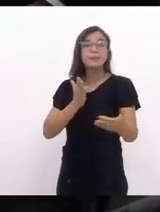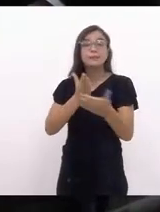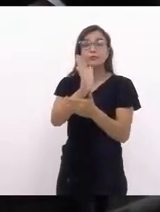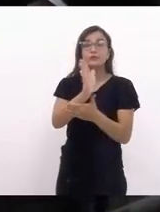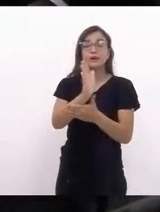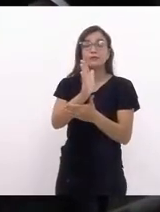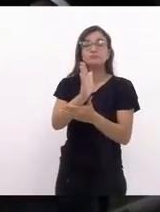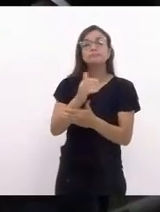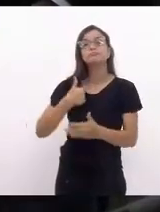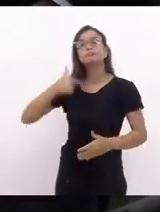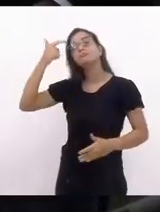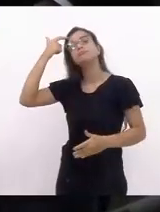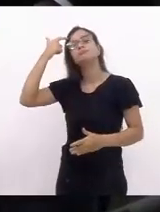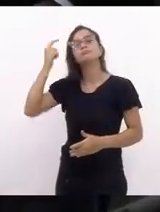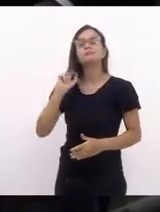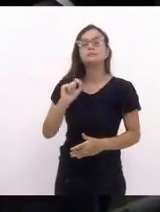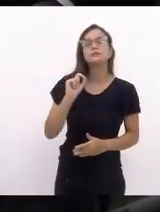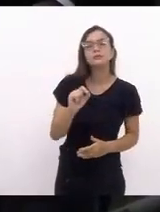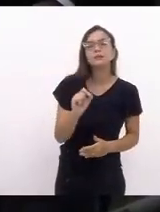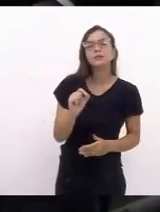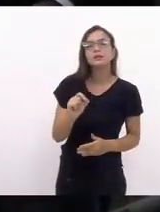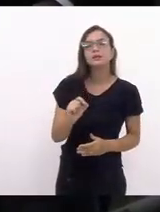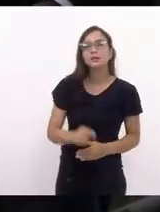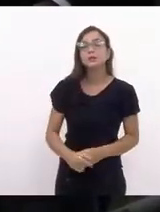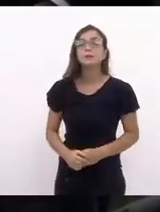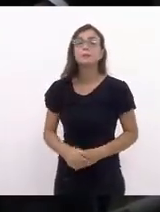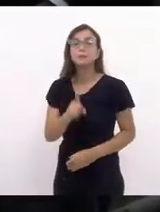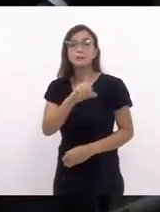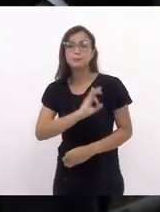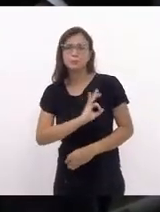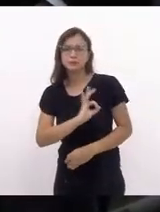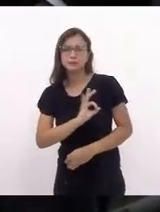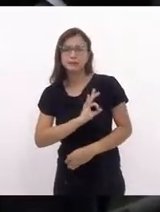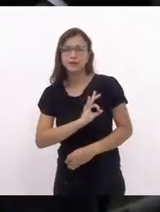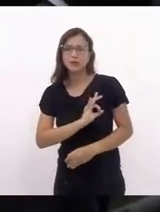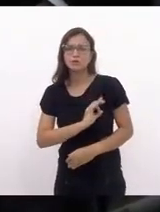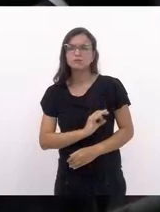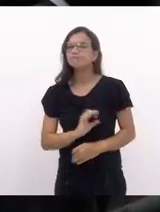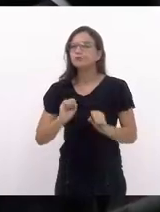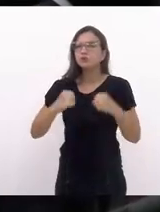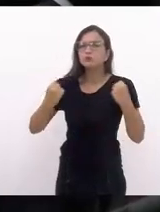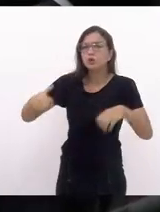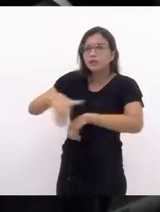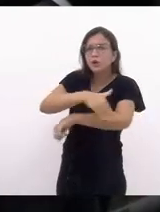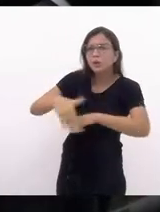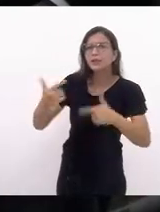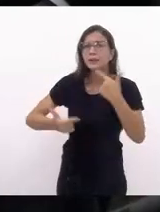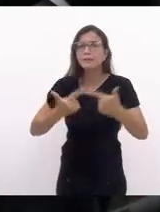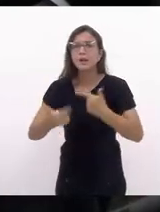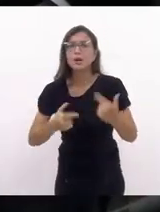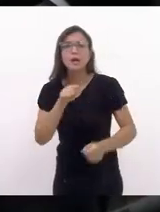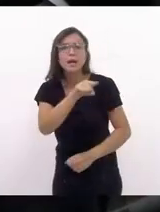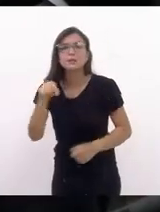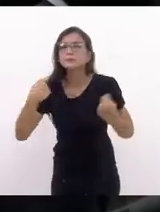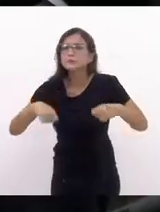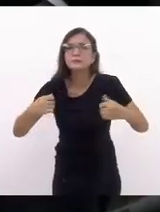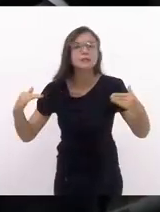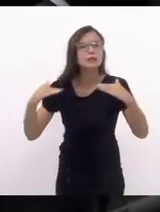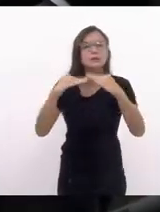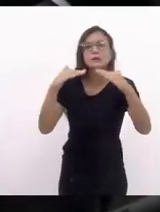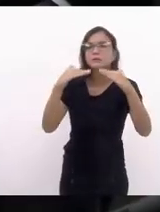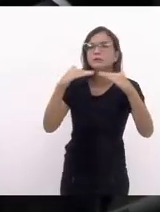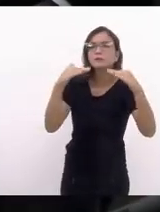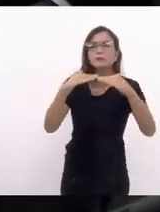aquele policial a rota hotel Praça que é o soldado que é o cabo é assim que ter a equiparação